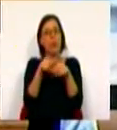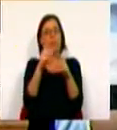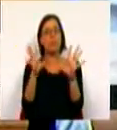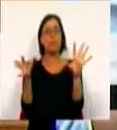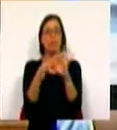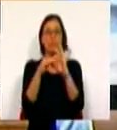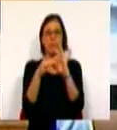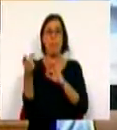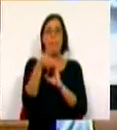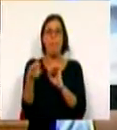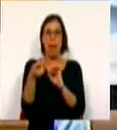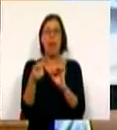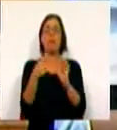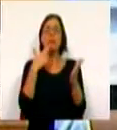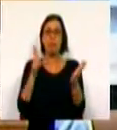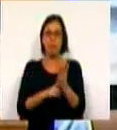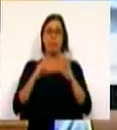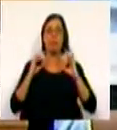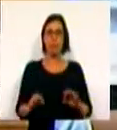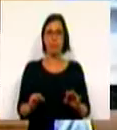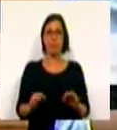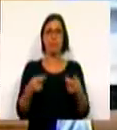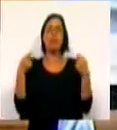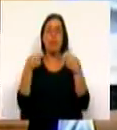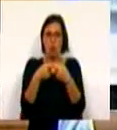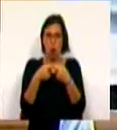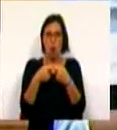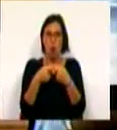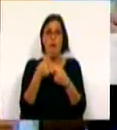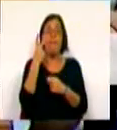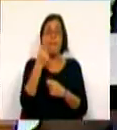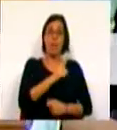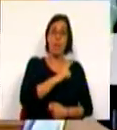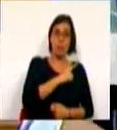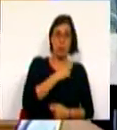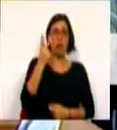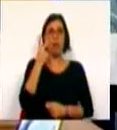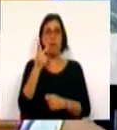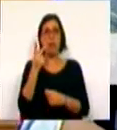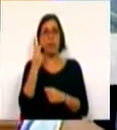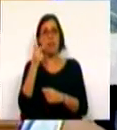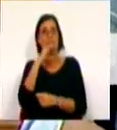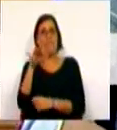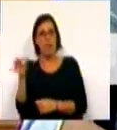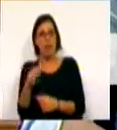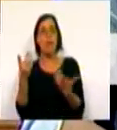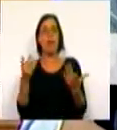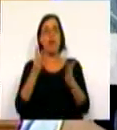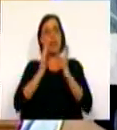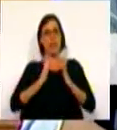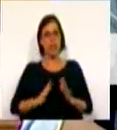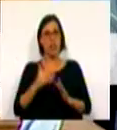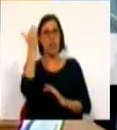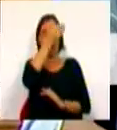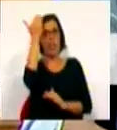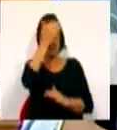conciliação que permitam efetivamente compatibilizar a vida pessoal, a vida familiar, os momentos de descanso e de